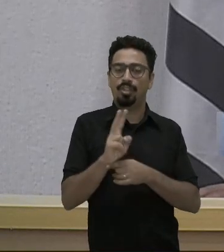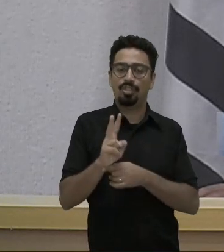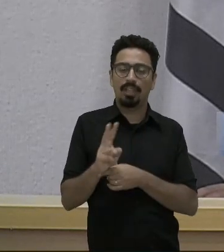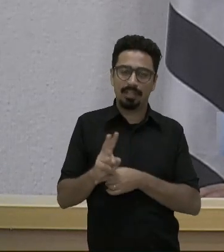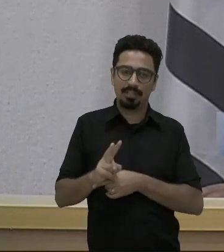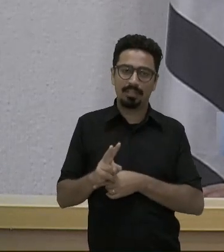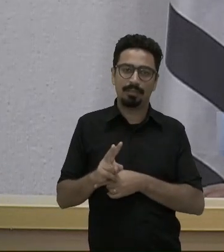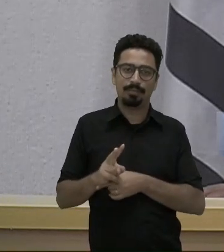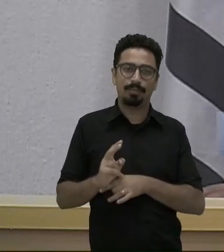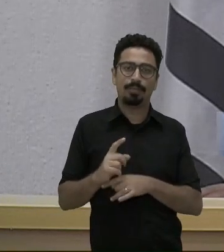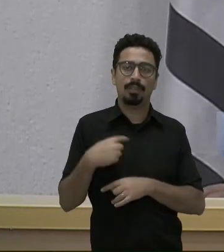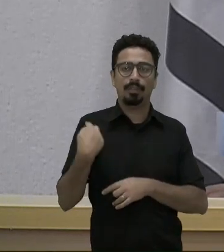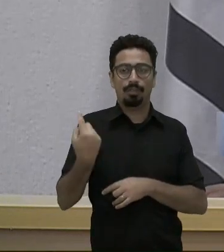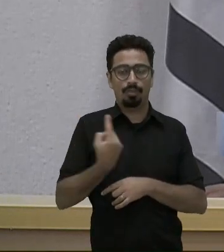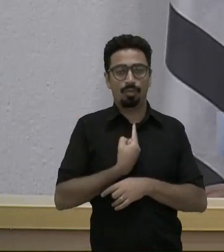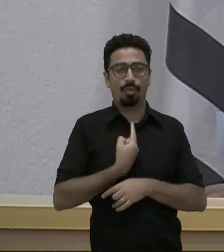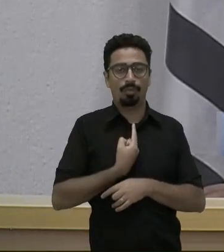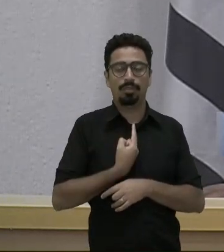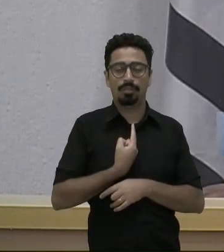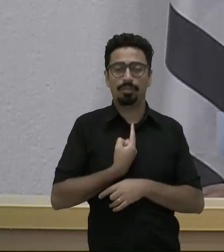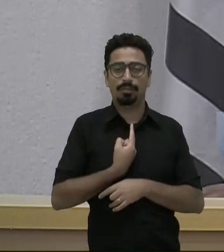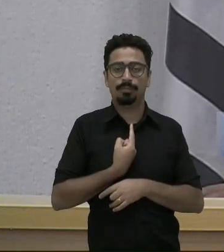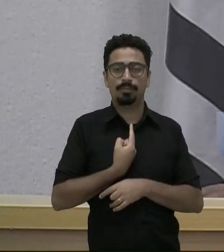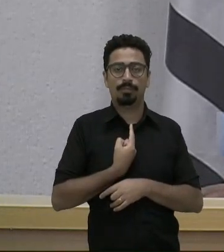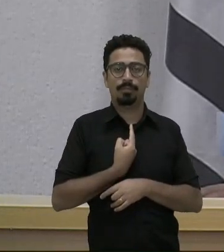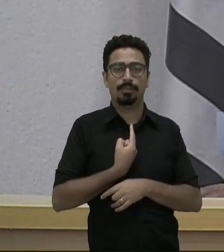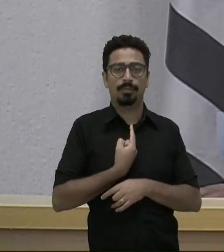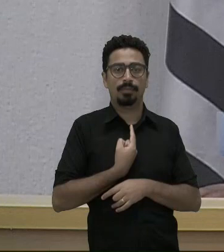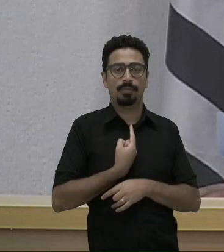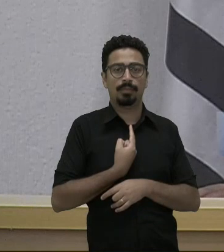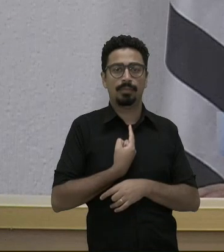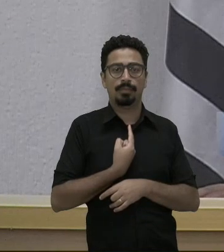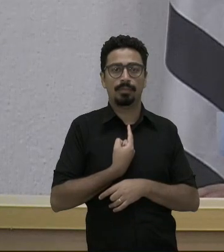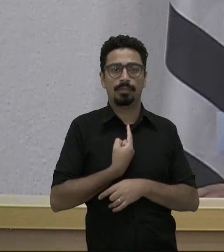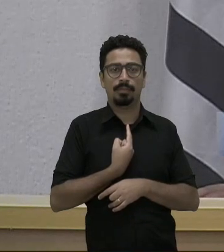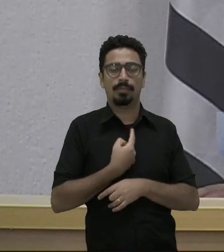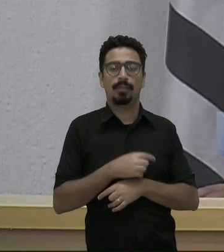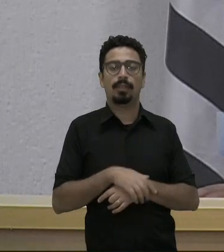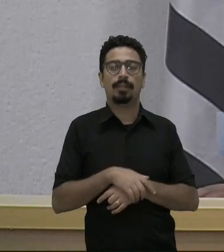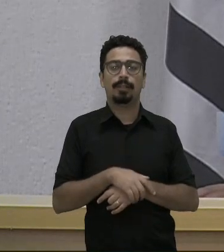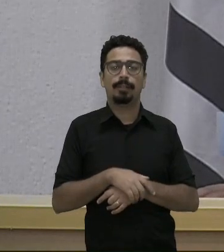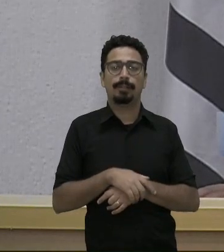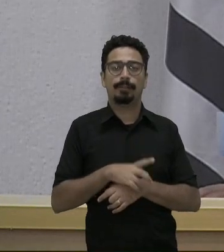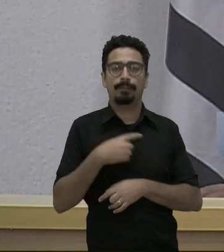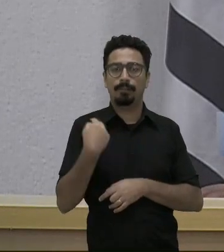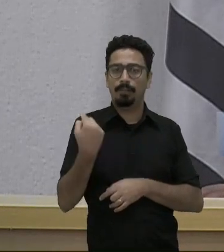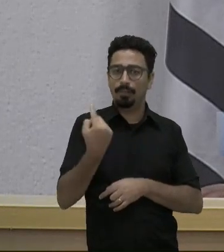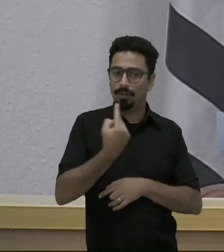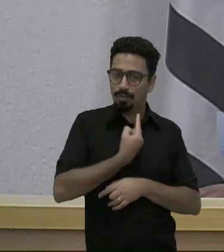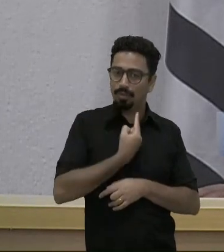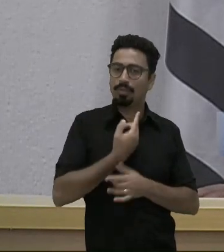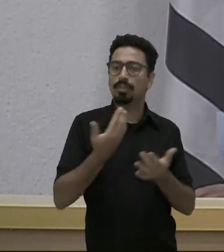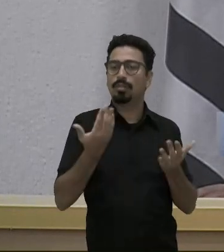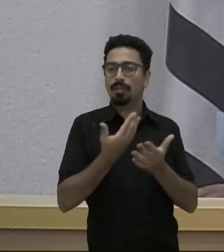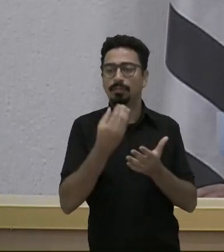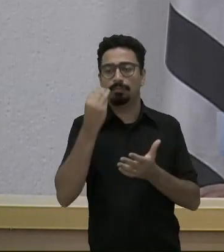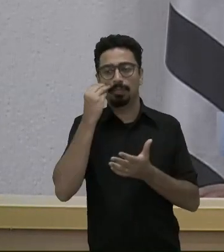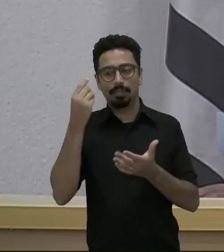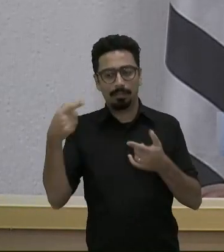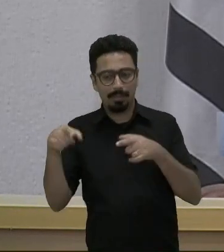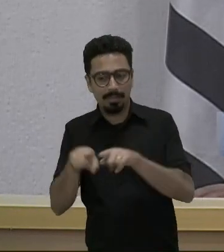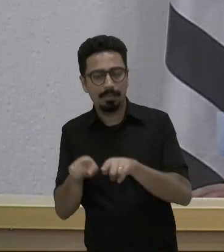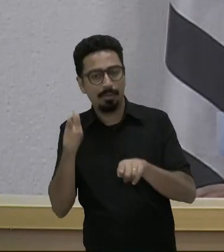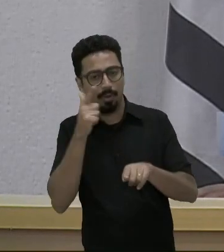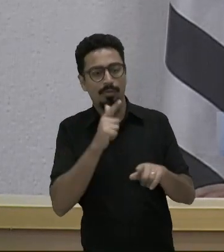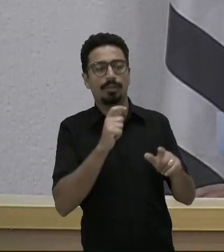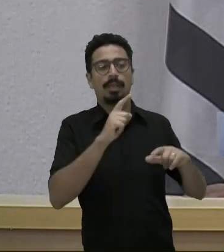Então, agora a gente está trabalhando para os insumos e as parcerias, isso a